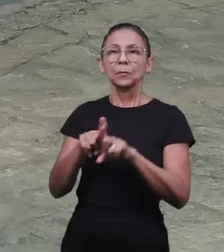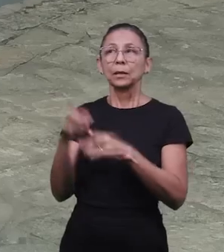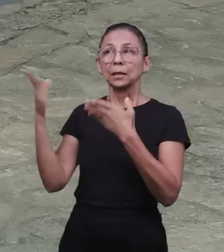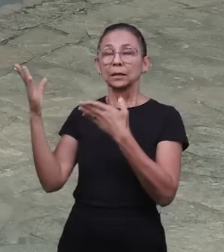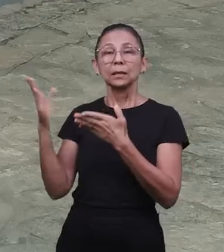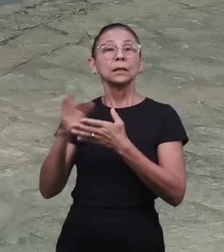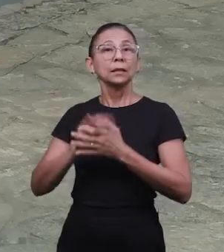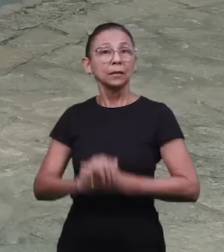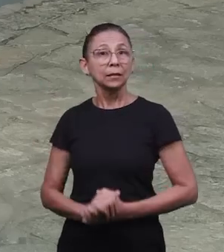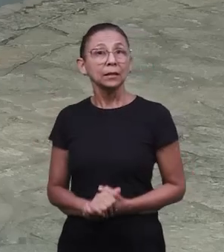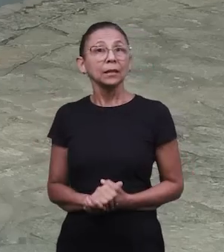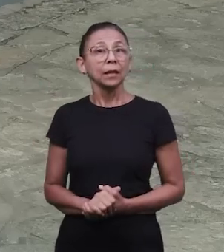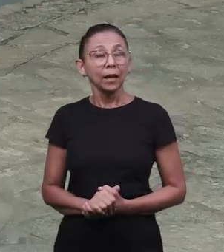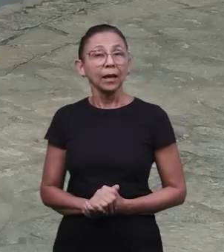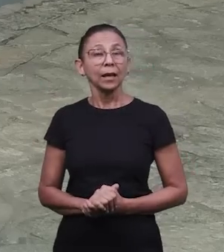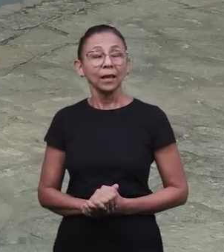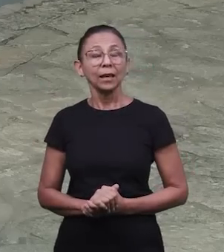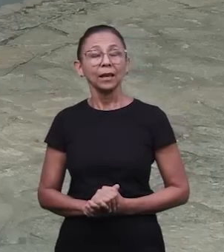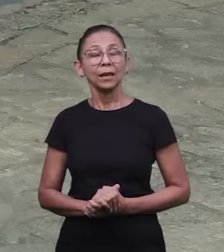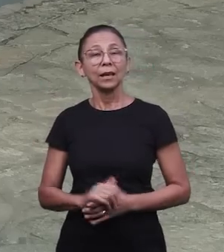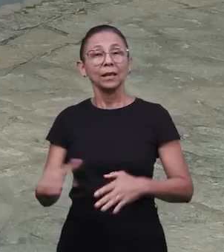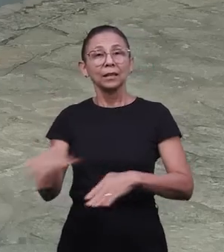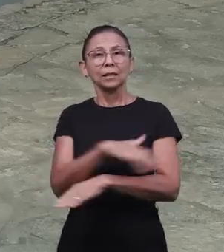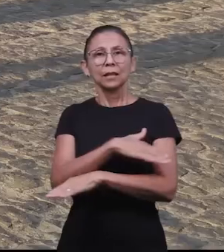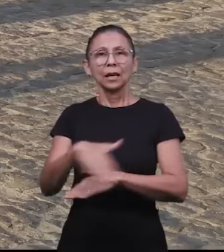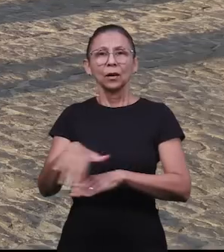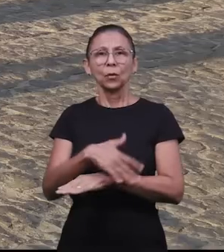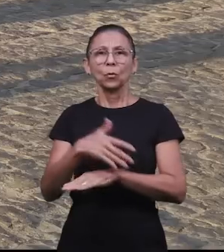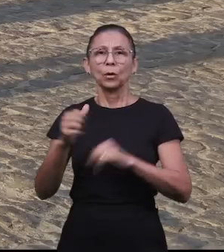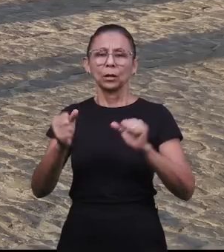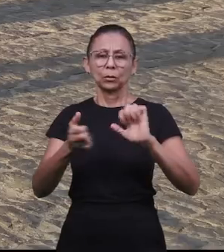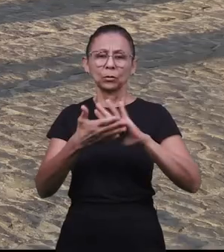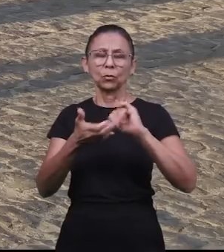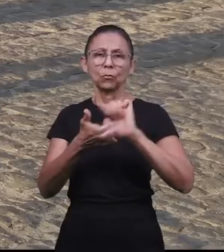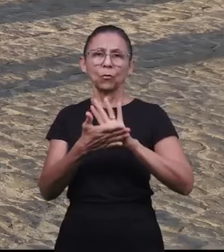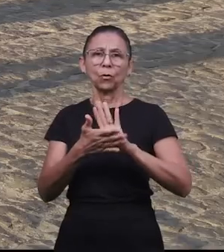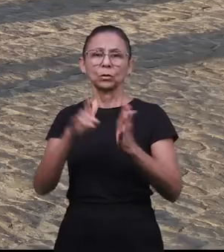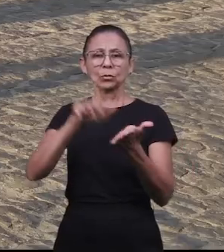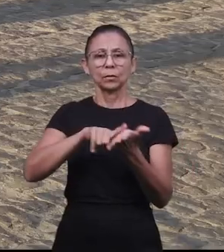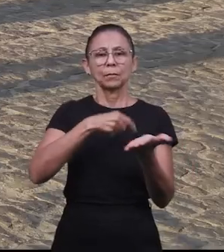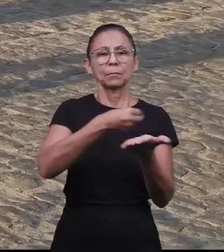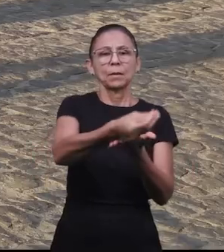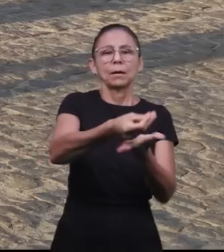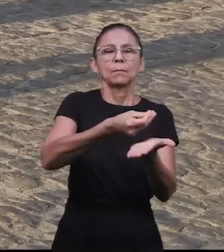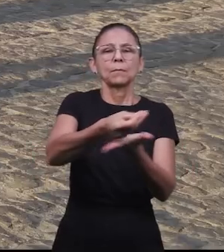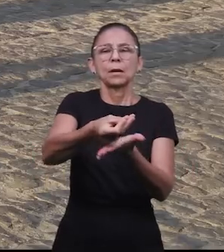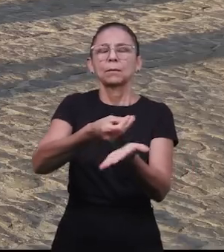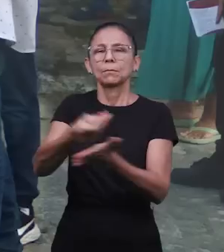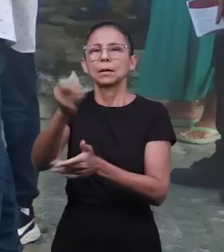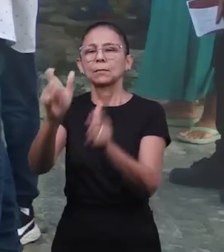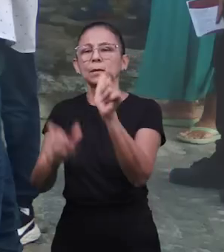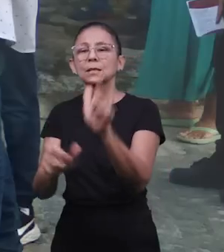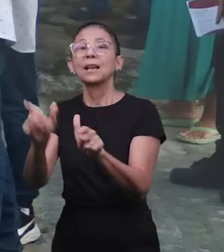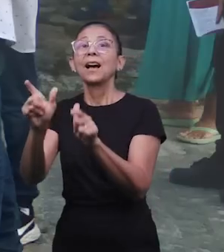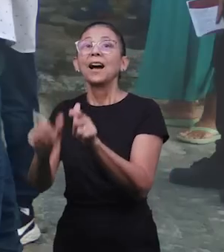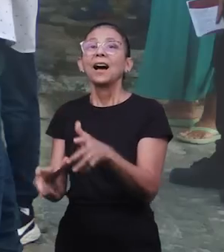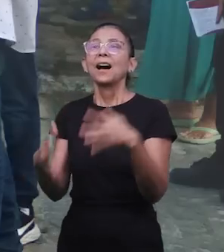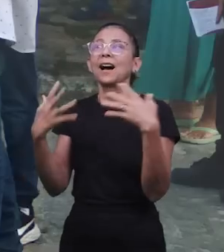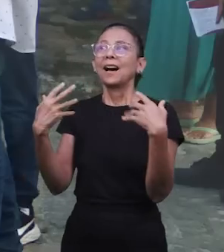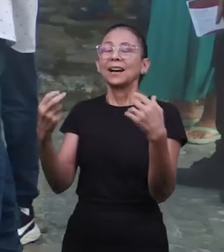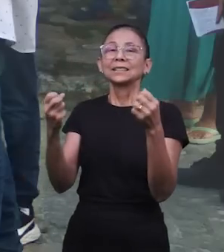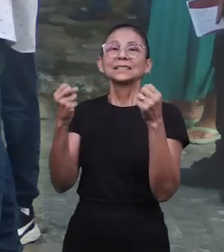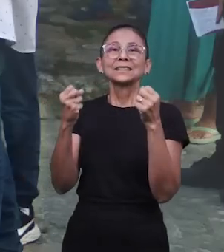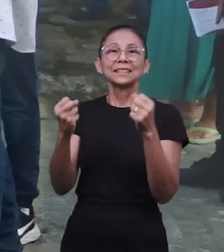foi realizada pelas ruas da cidade e, na ocasião, muitos convites foram entregues ali e muitas pessoas